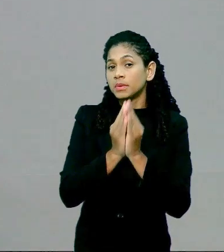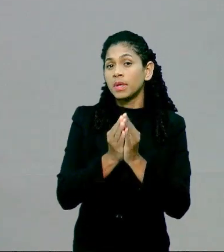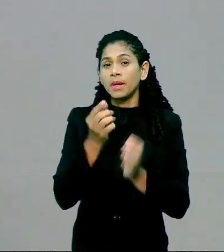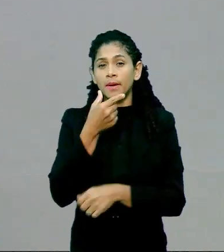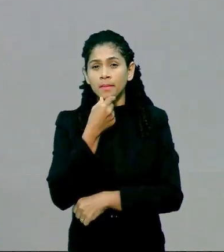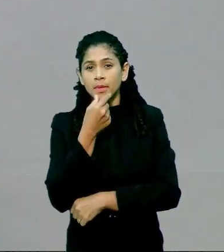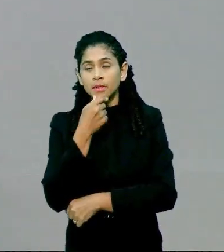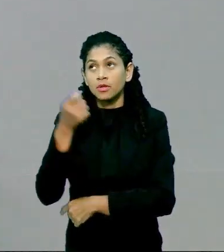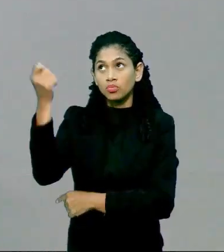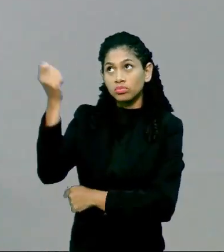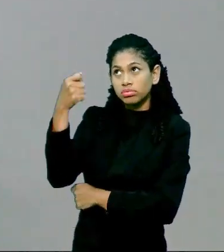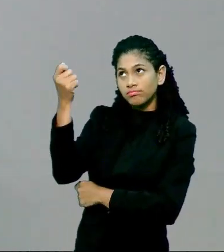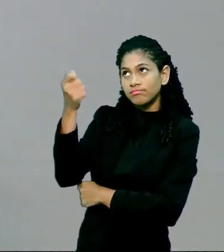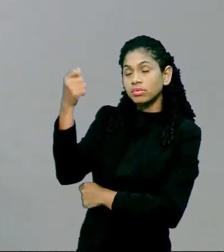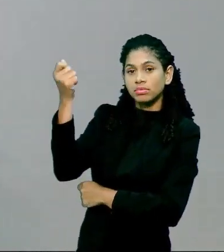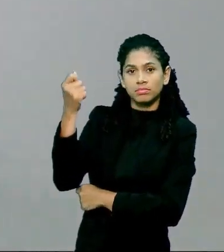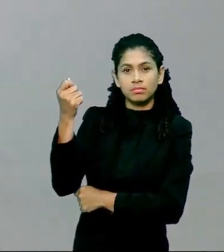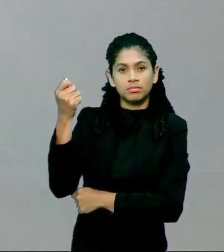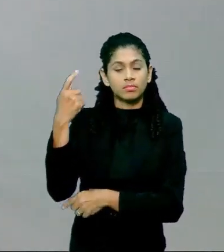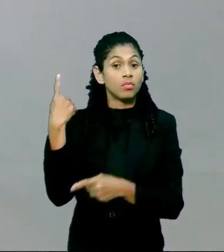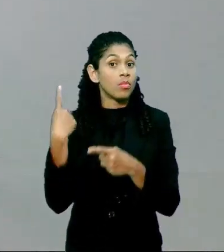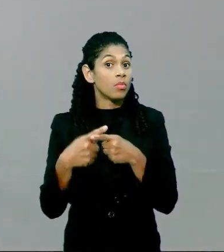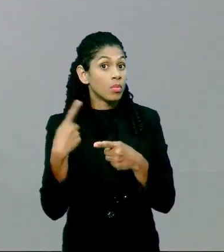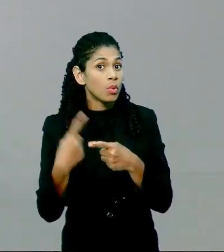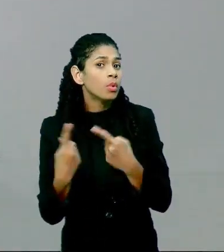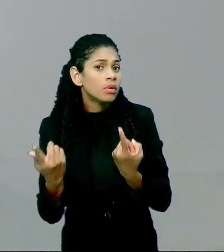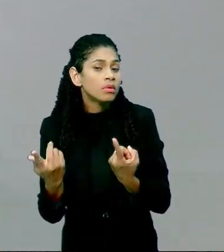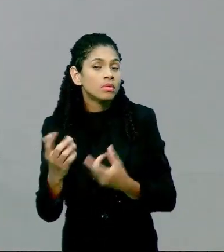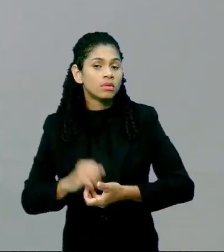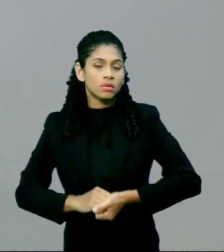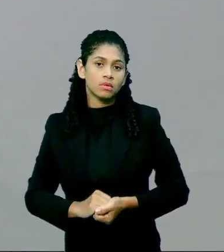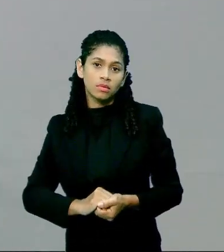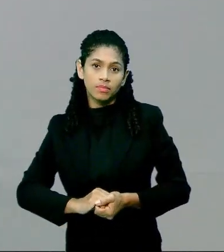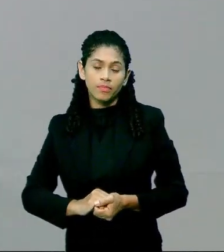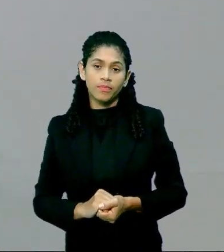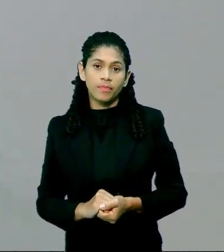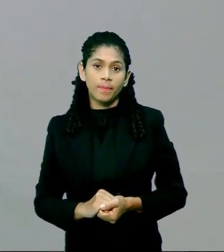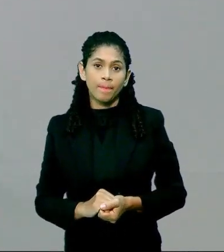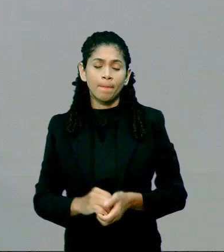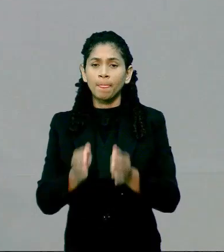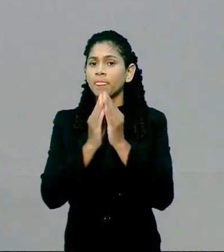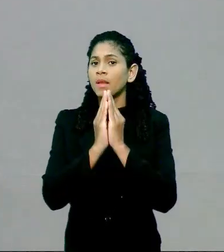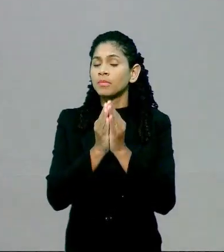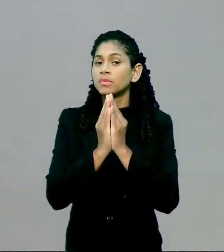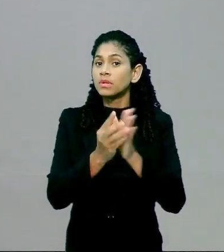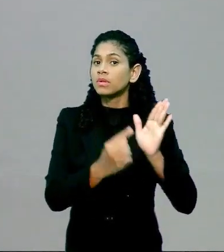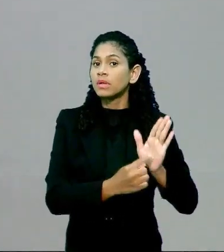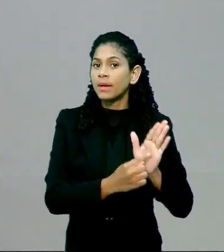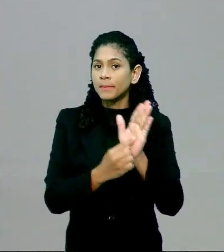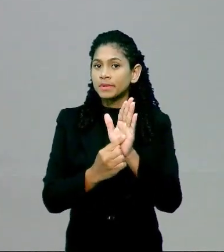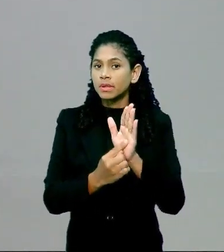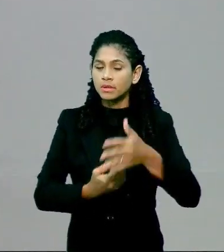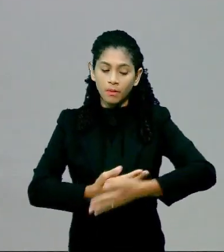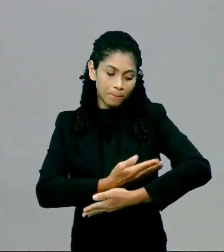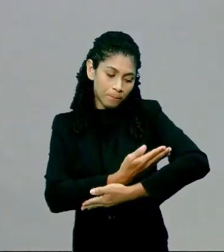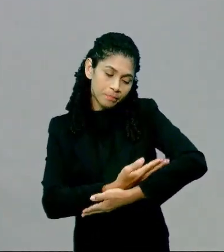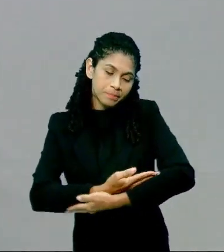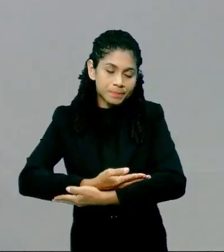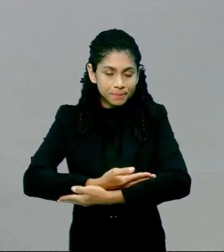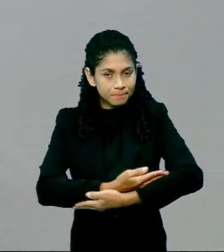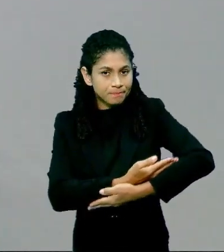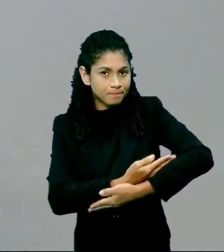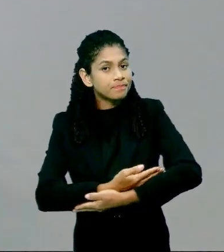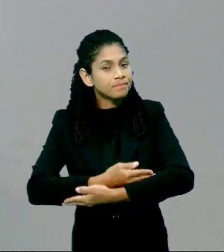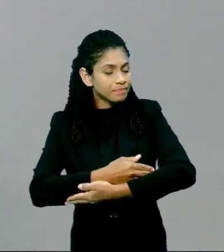pipa? Vamos pensar, vamos associar as palavras. Boneca representa um bebê, normalmente é